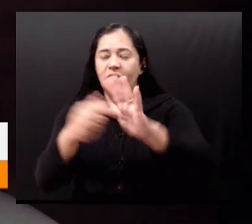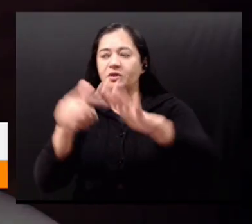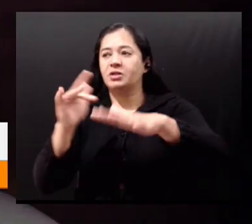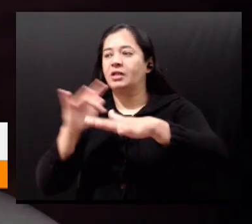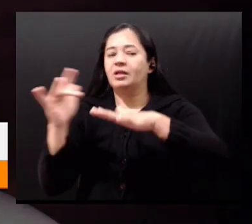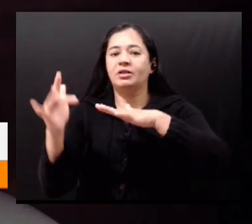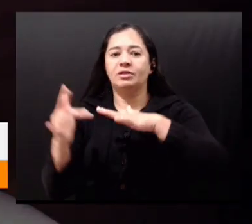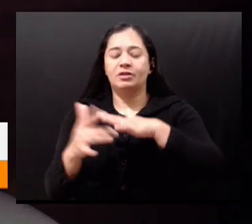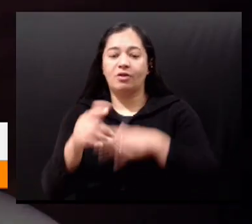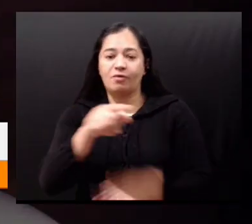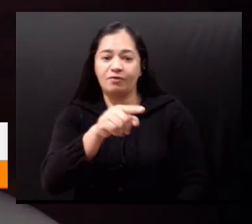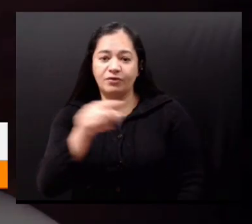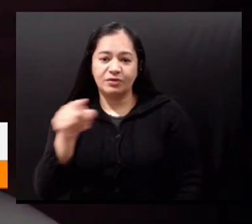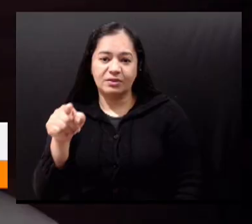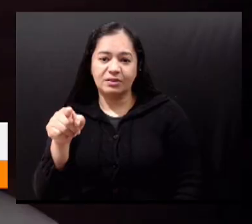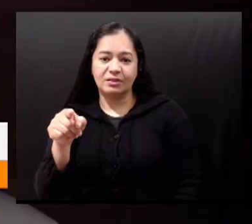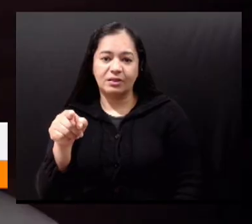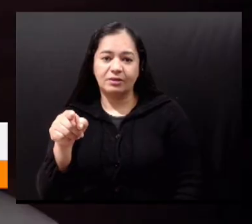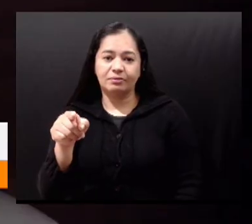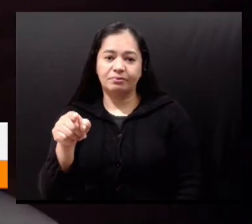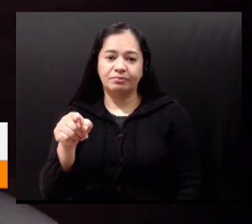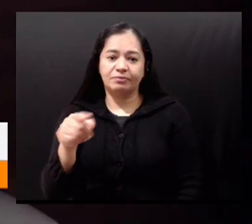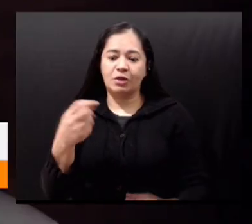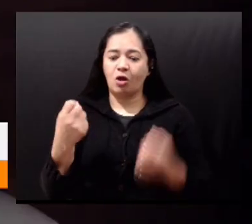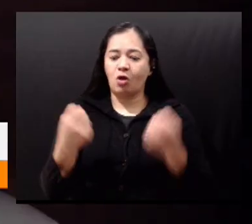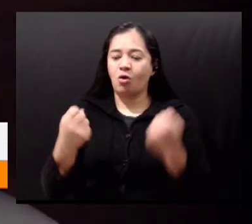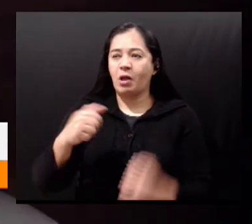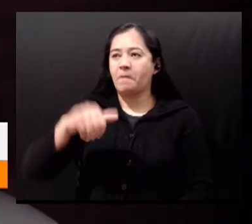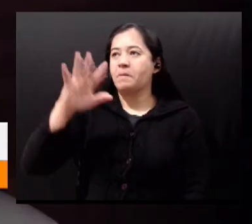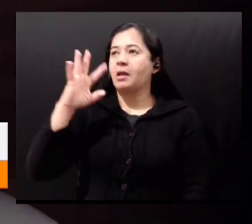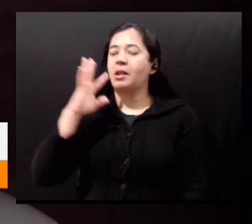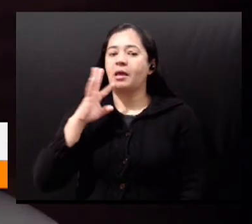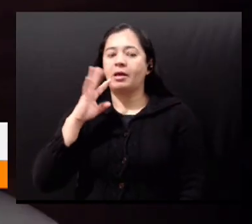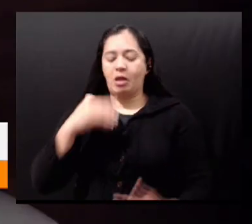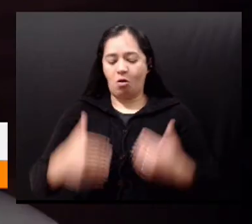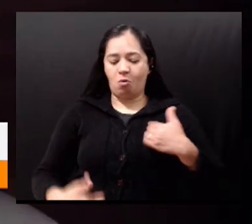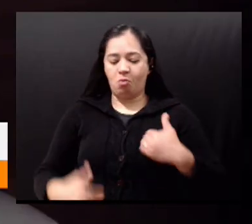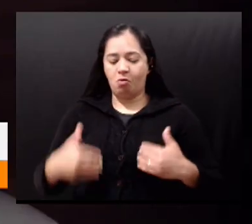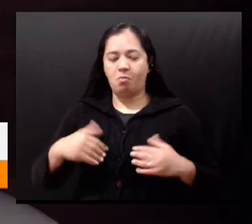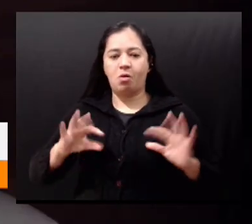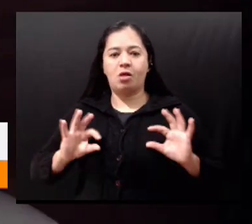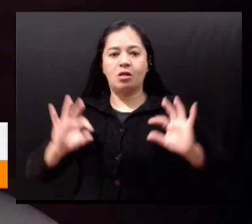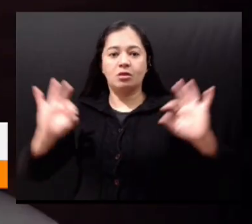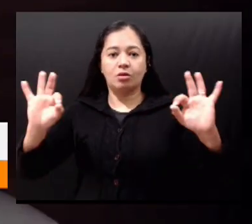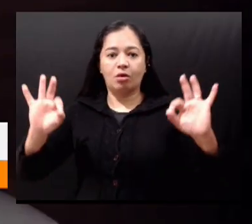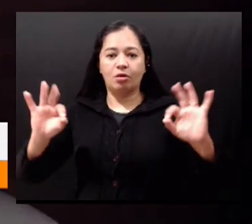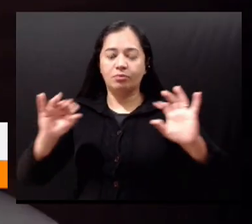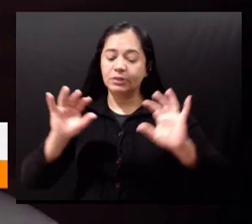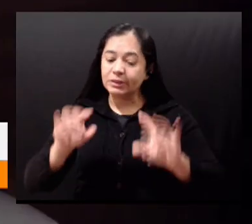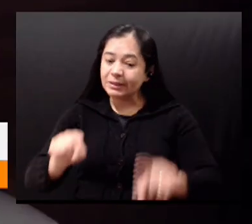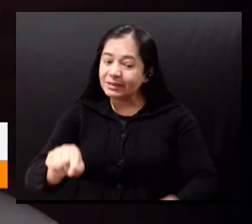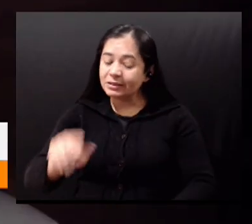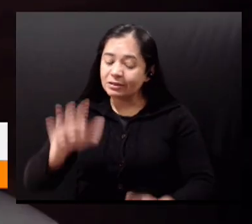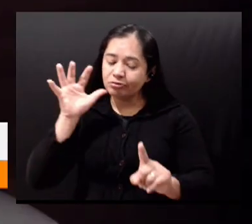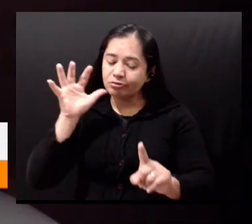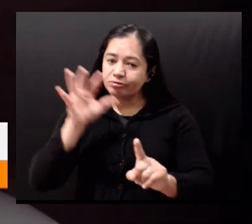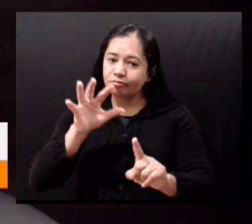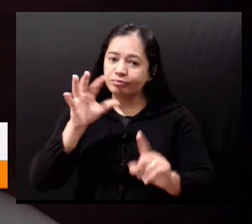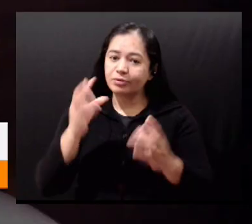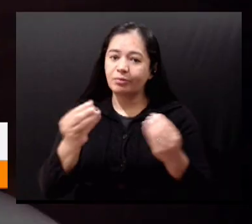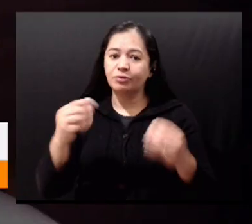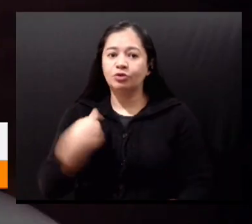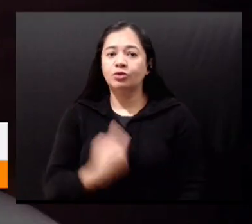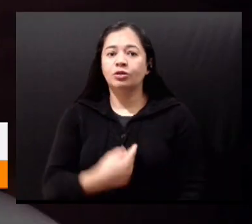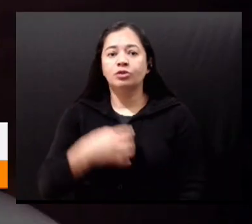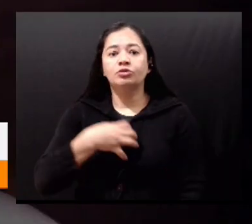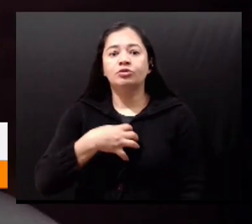ter o carro mais legal, o corpo mais sarado, e isso influencia muito a nossa maneira de ver o mundo.